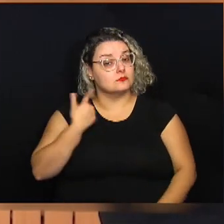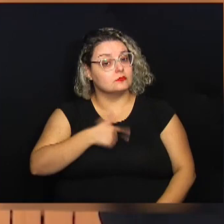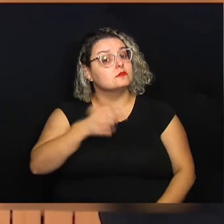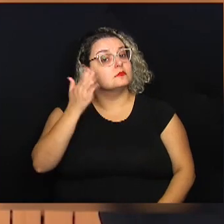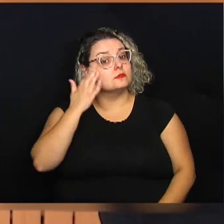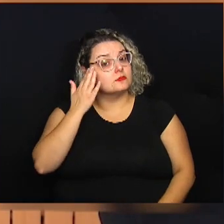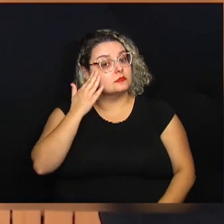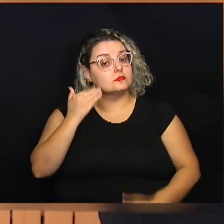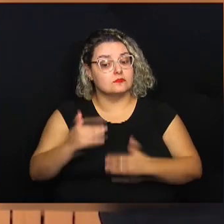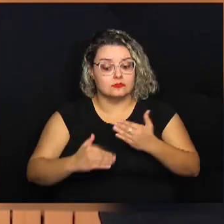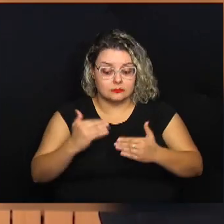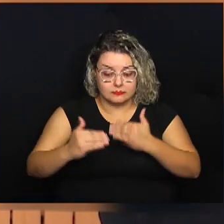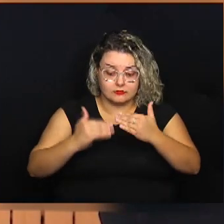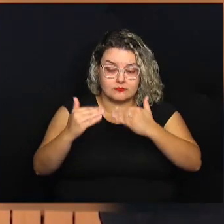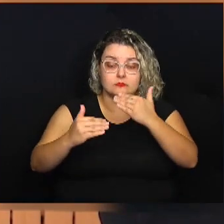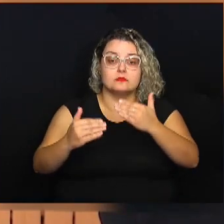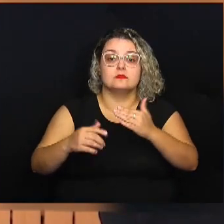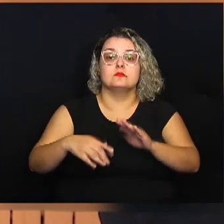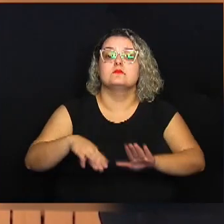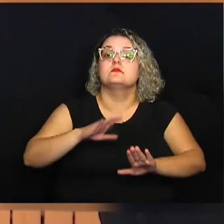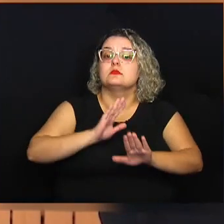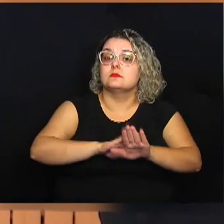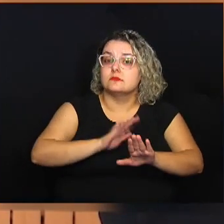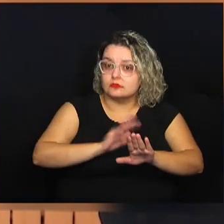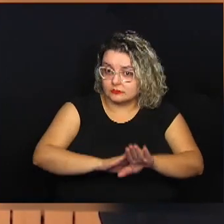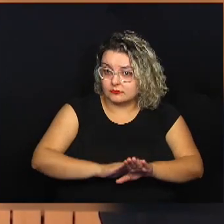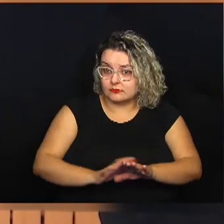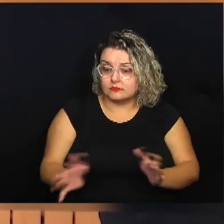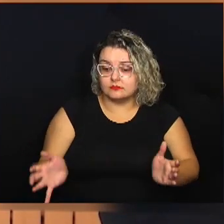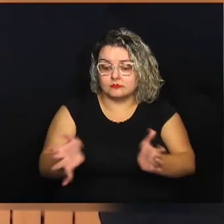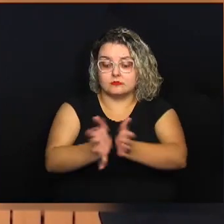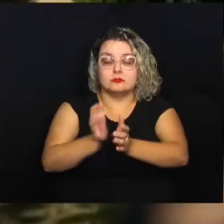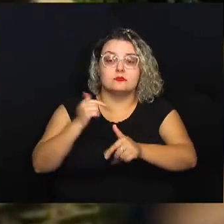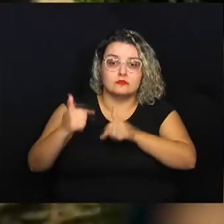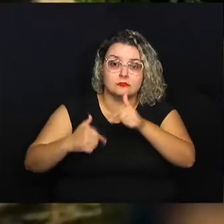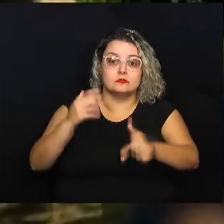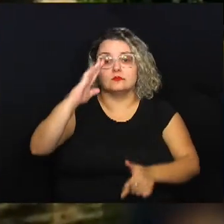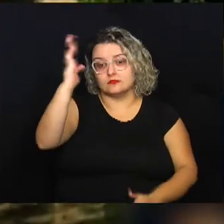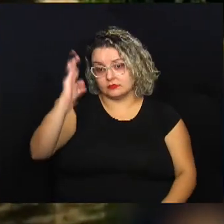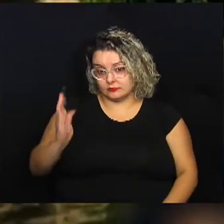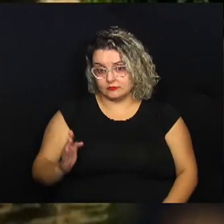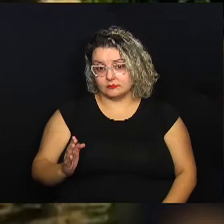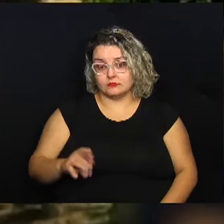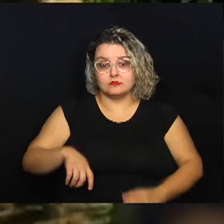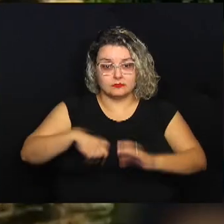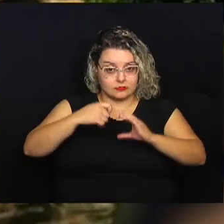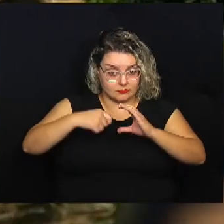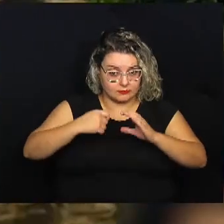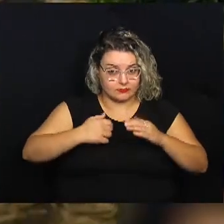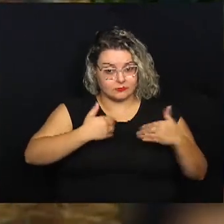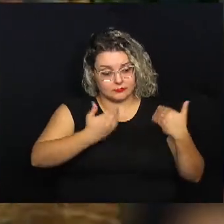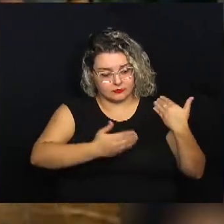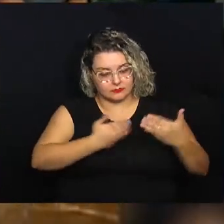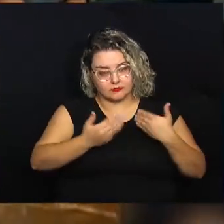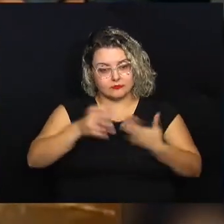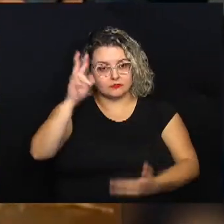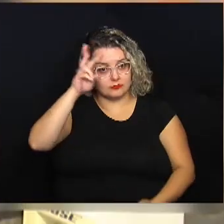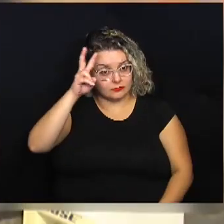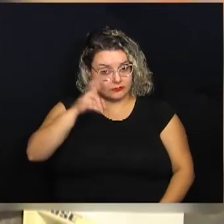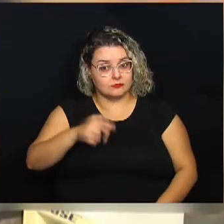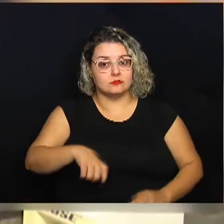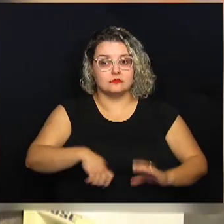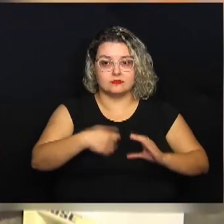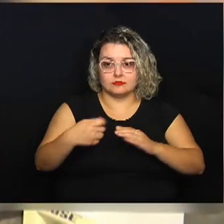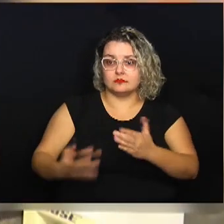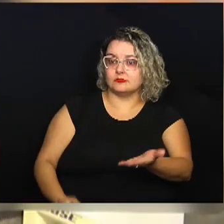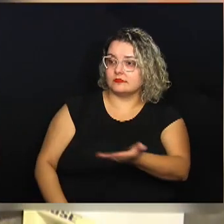saber produzido e exercitado pela classe trabalhadora brasileira. Um vídeo da trajetória de João foi exibido